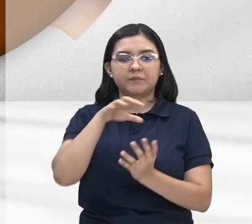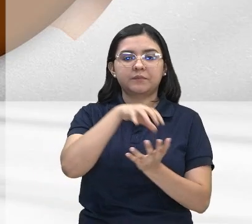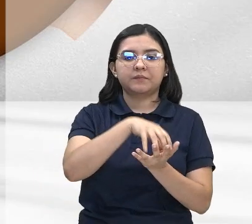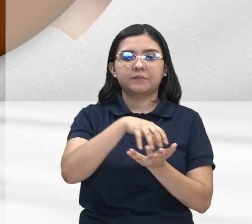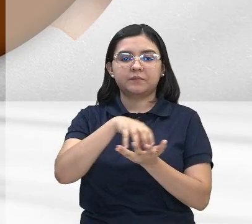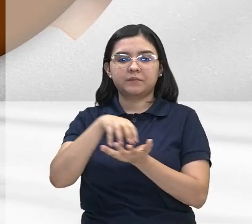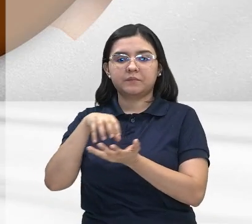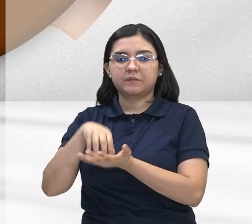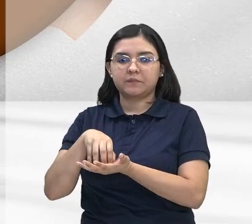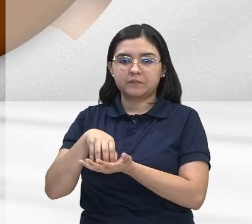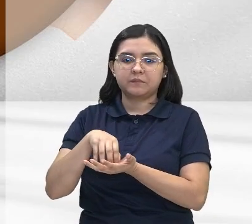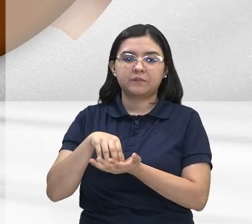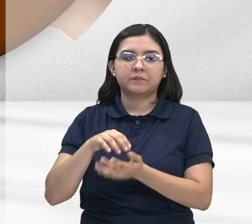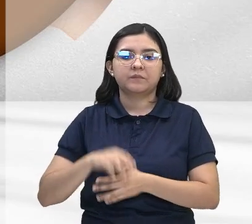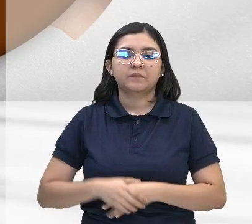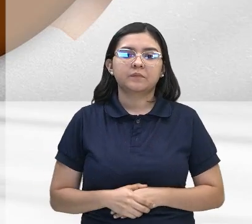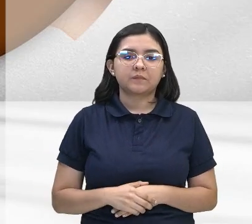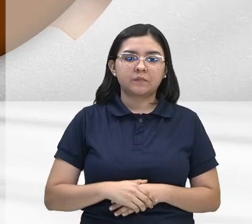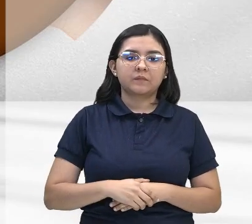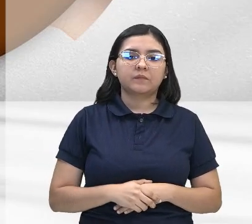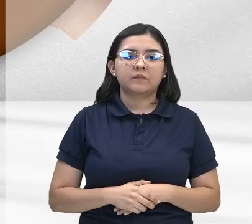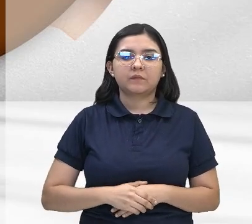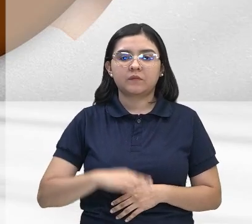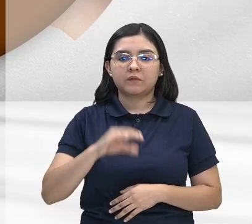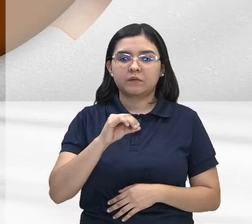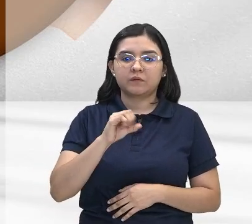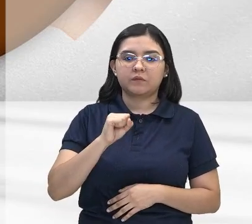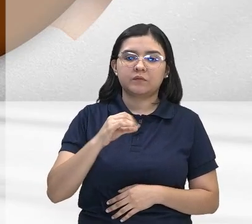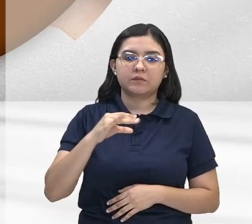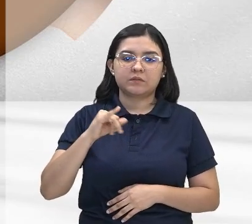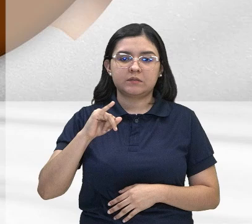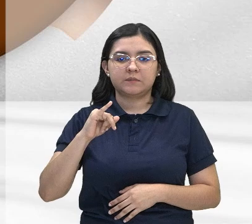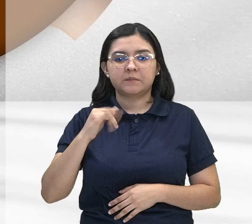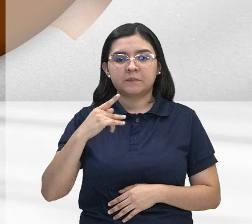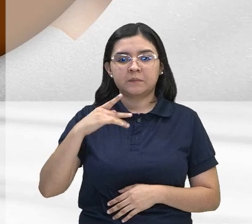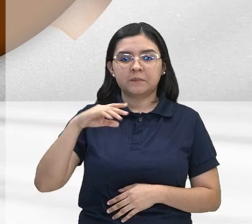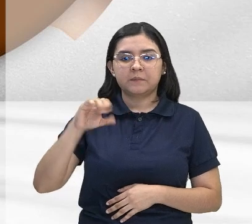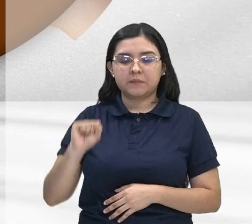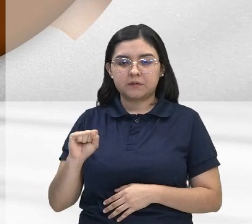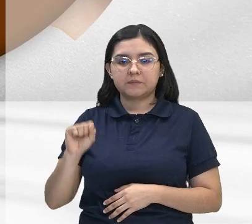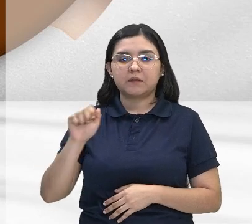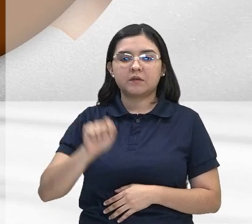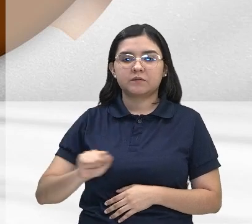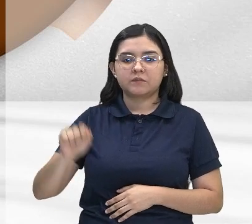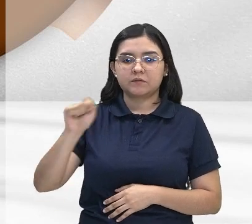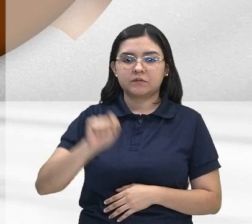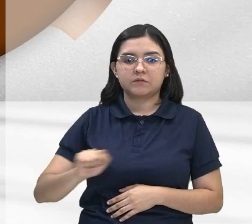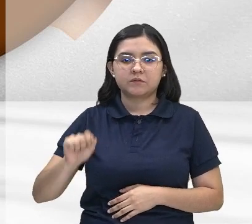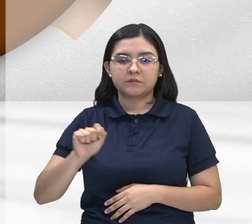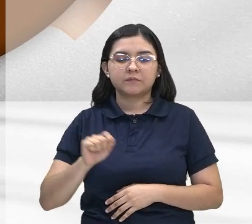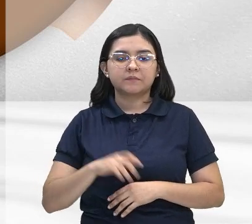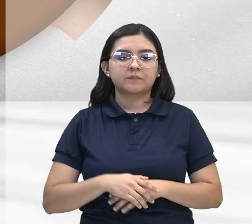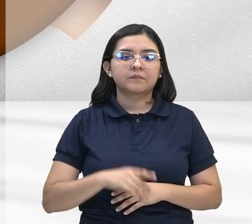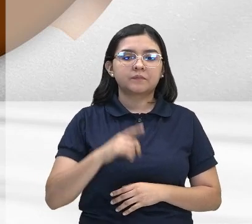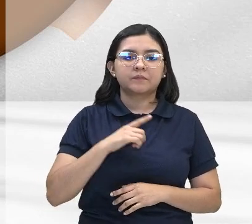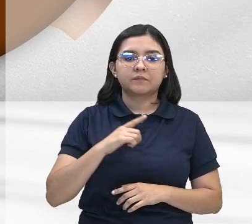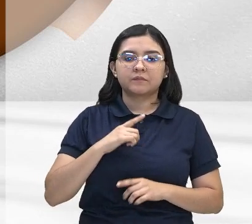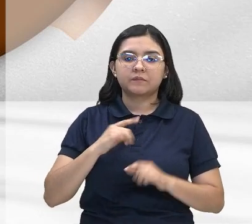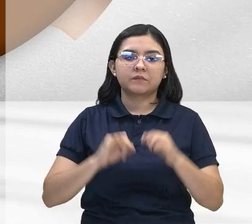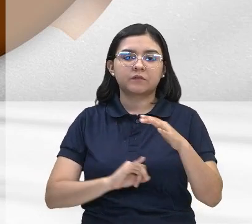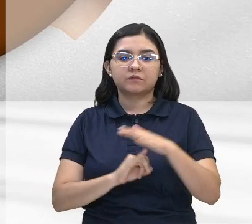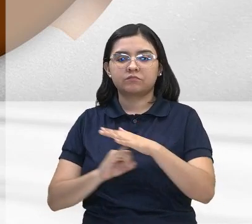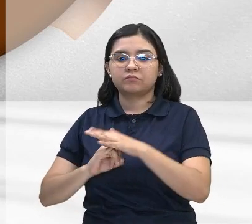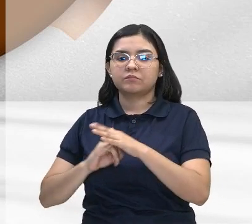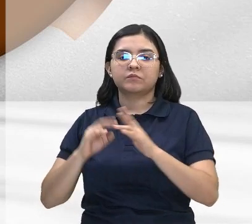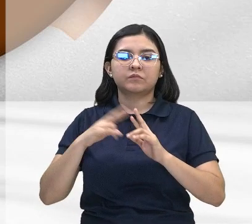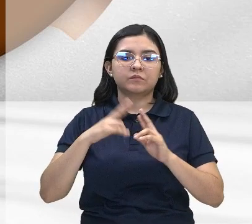OCIPs, associações, fundações, cooperativas e organizações religiosas